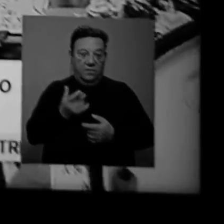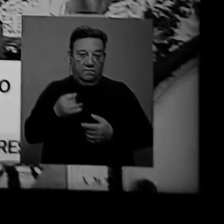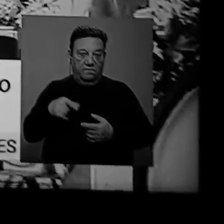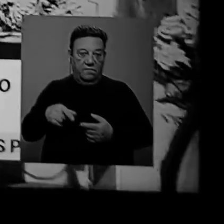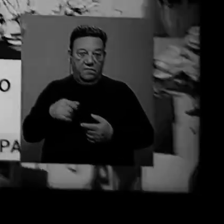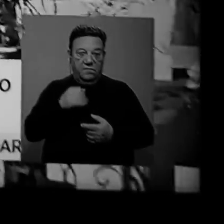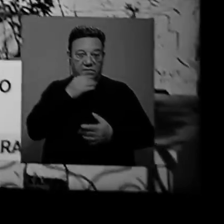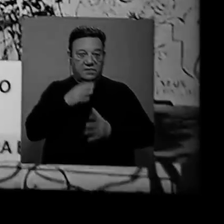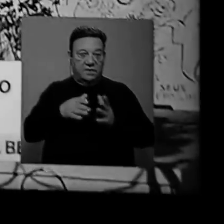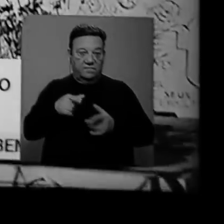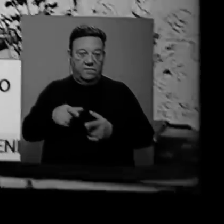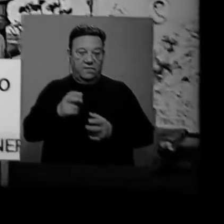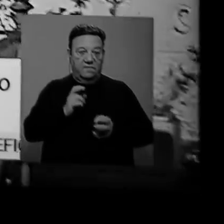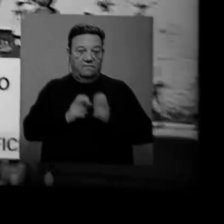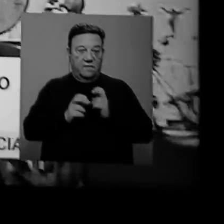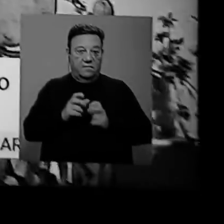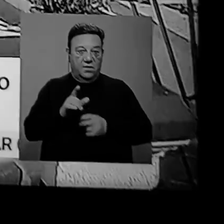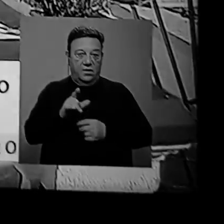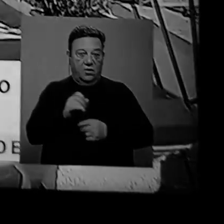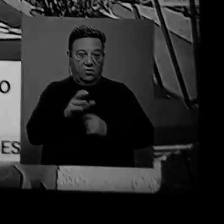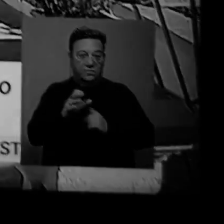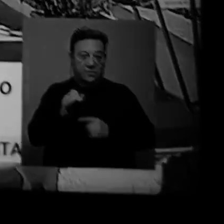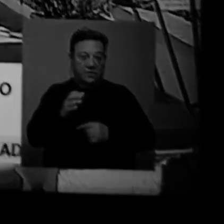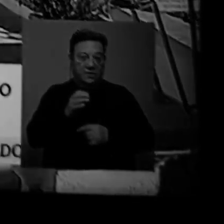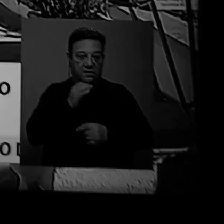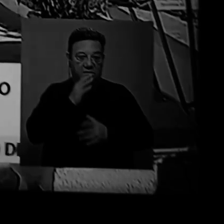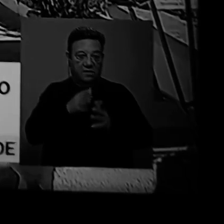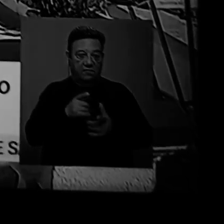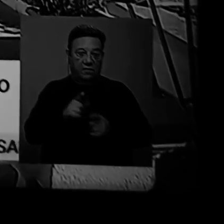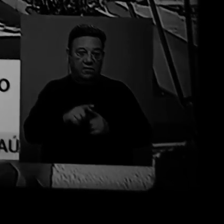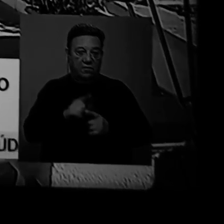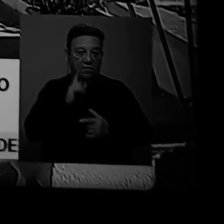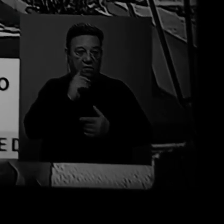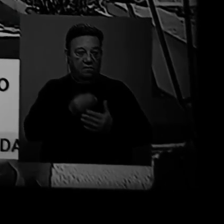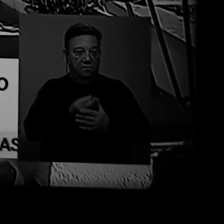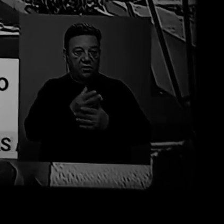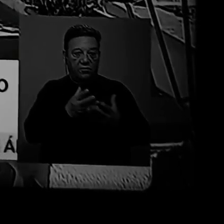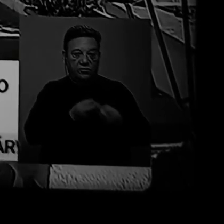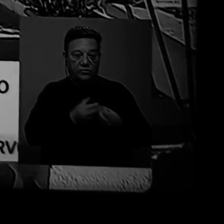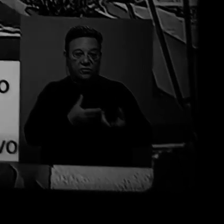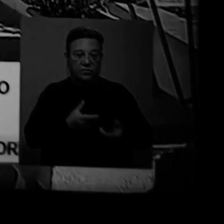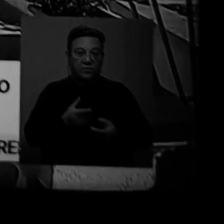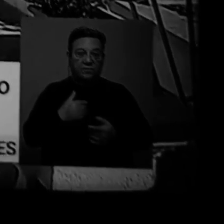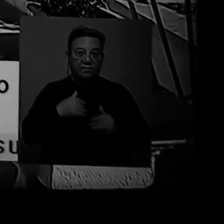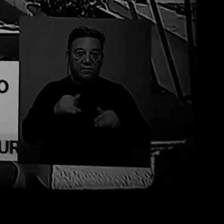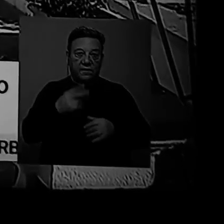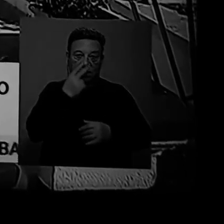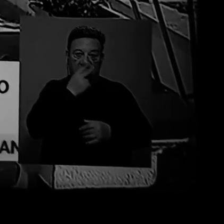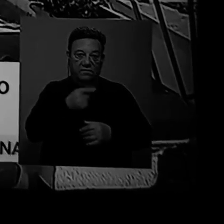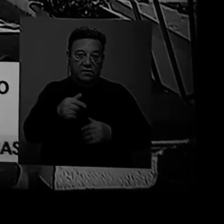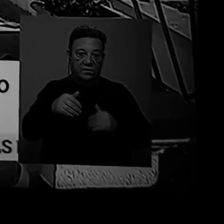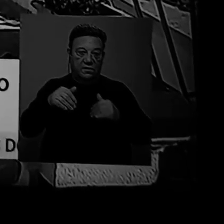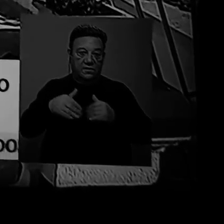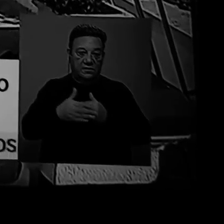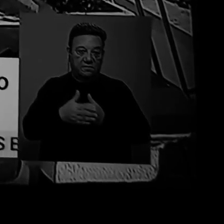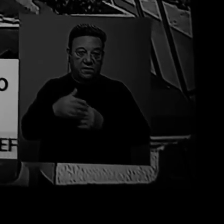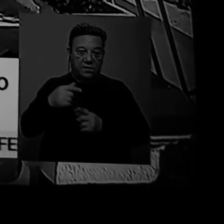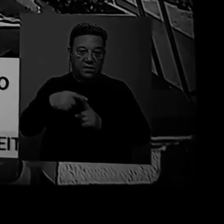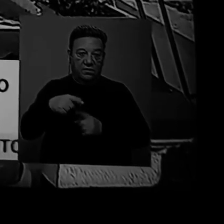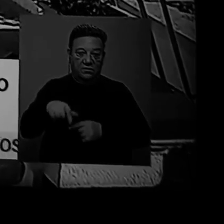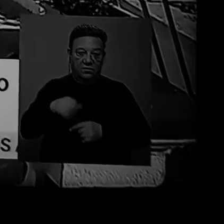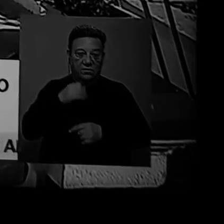a Sacavenense, a fábrica louça de Sacavém, há como que um património conjunto. E terminamos a nossa visita a este cemitério paroquial